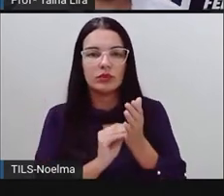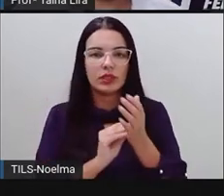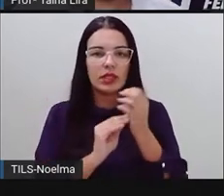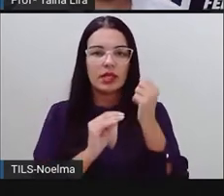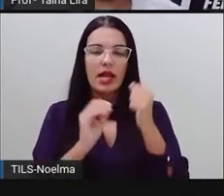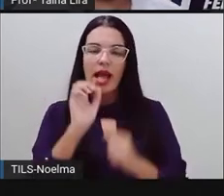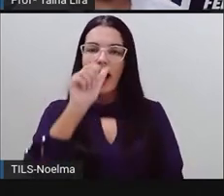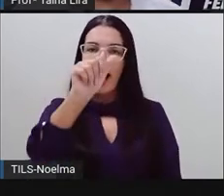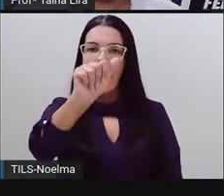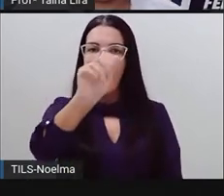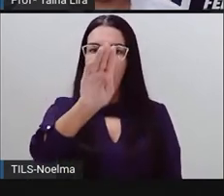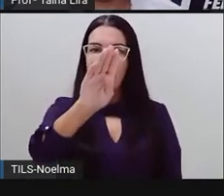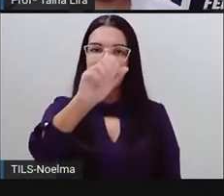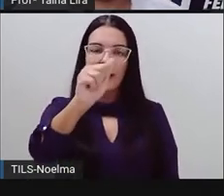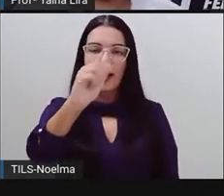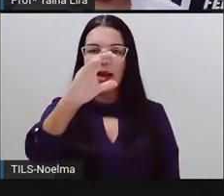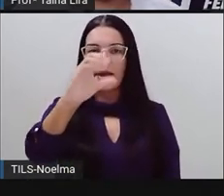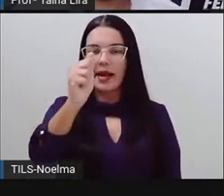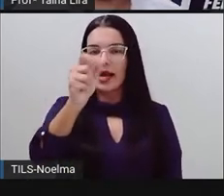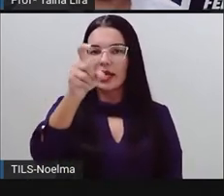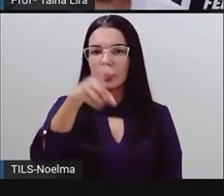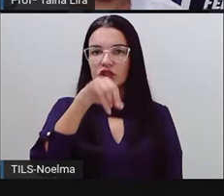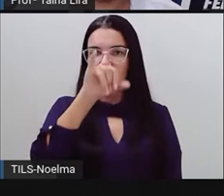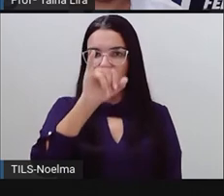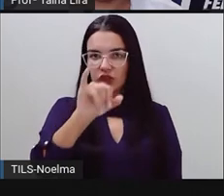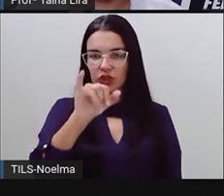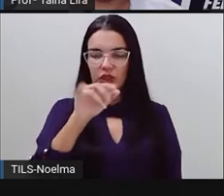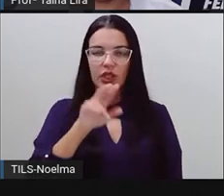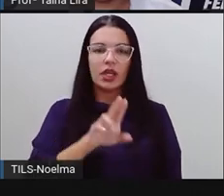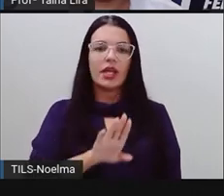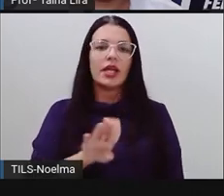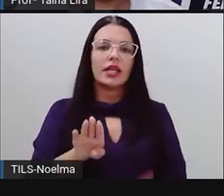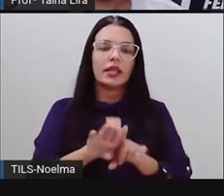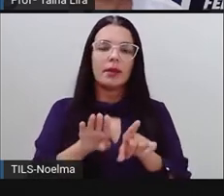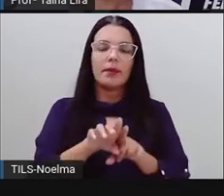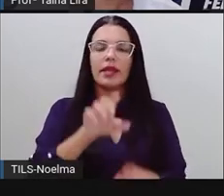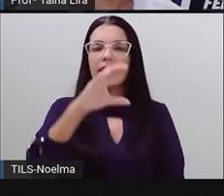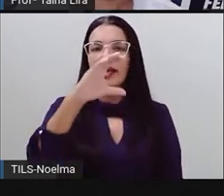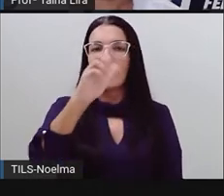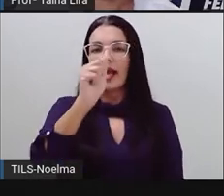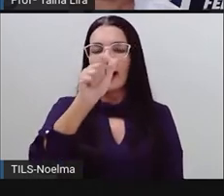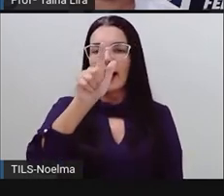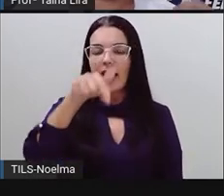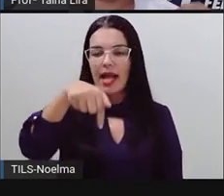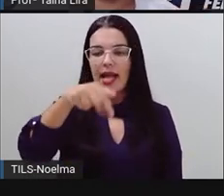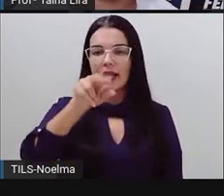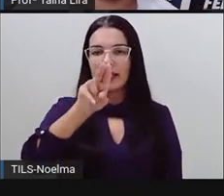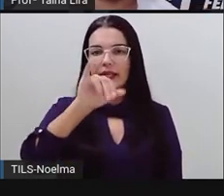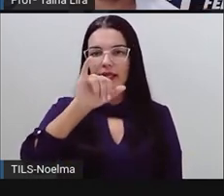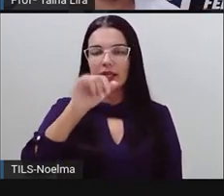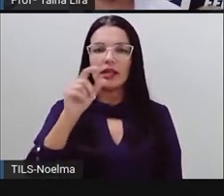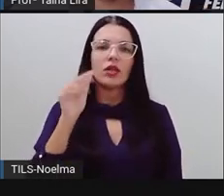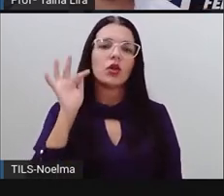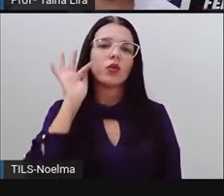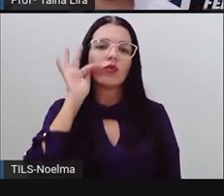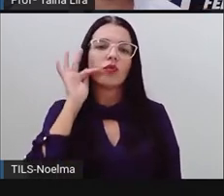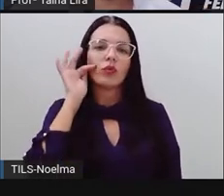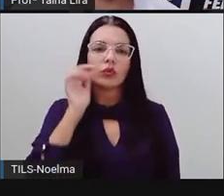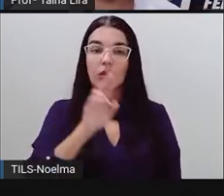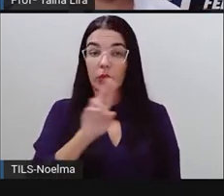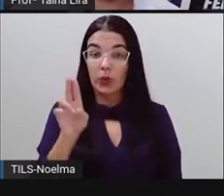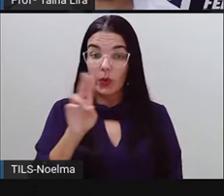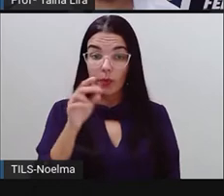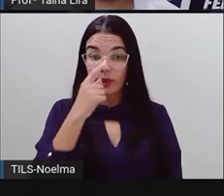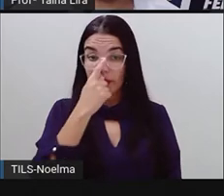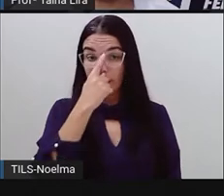abacaxi ecac são nomes de frutas Aí tá certo então vamos analisar agora a